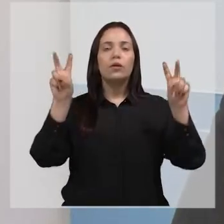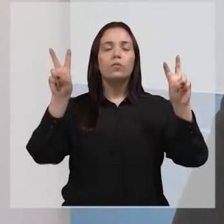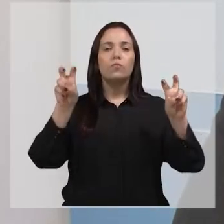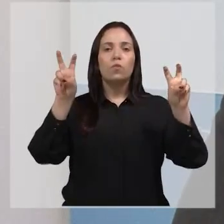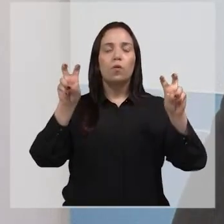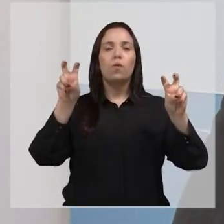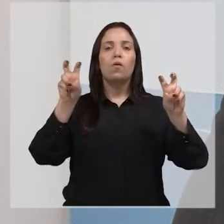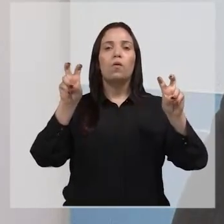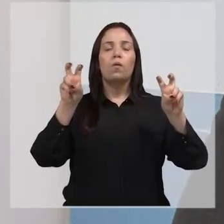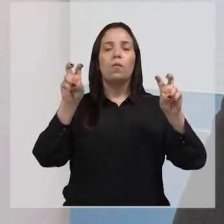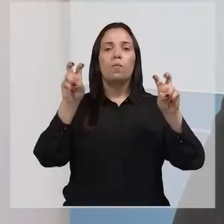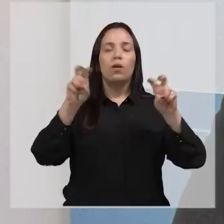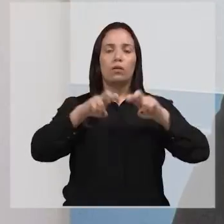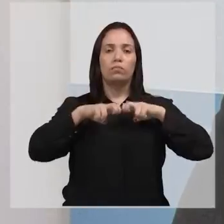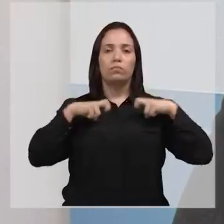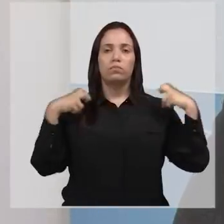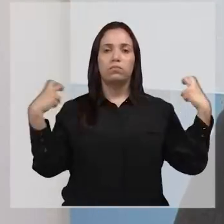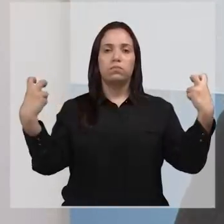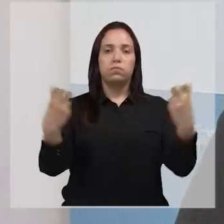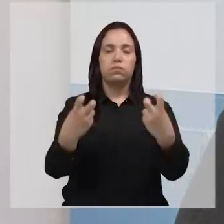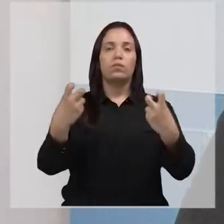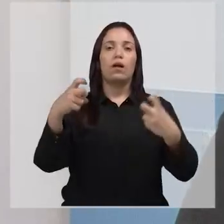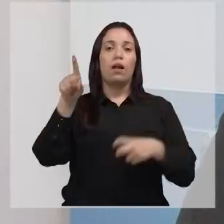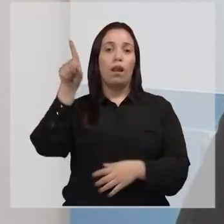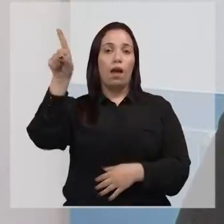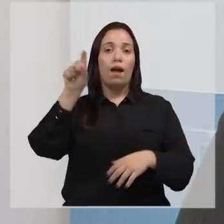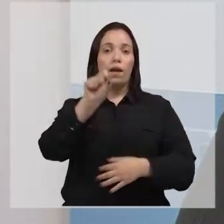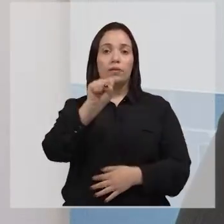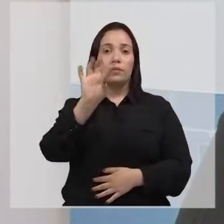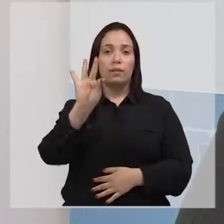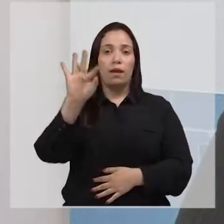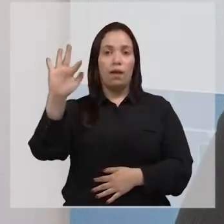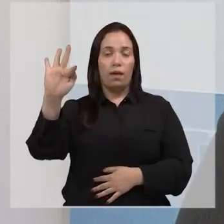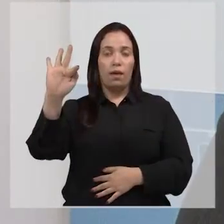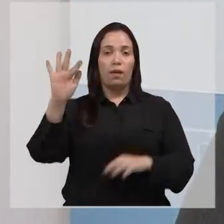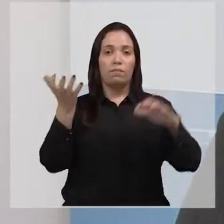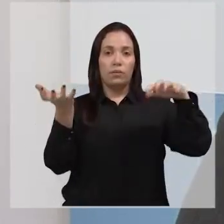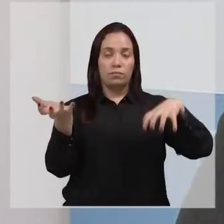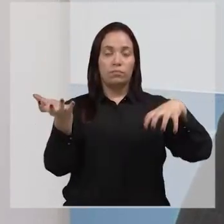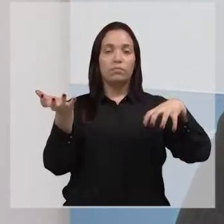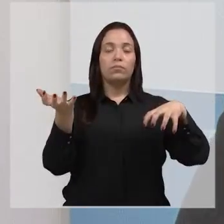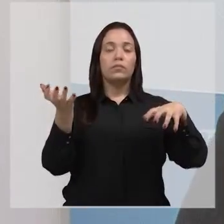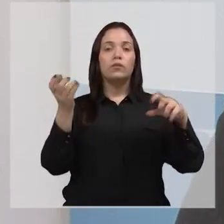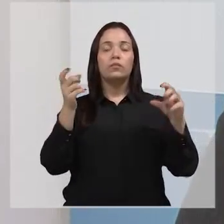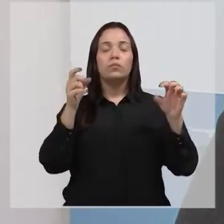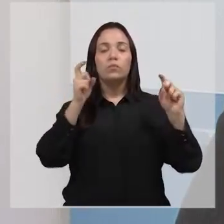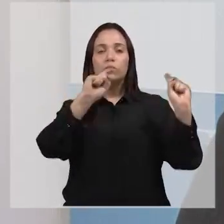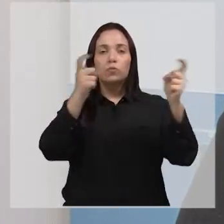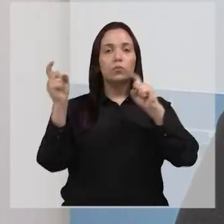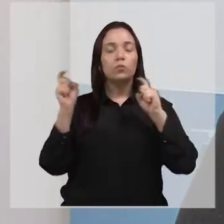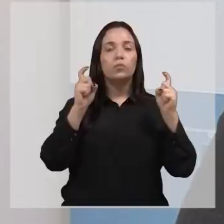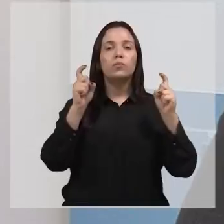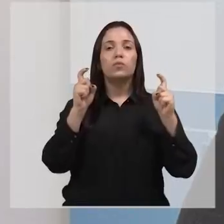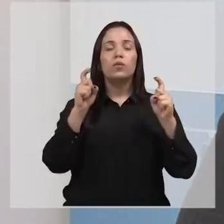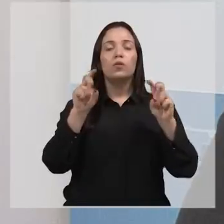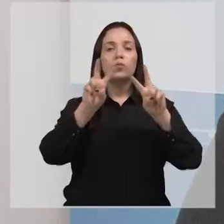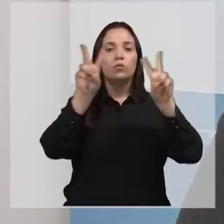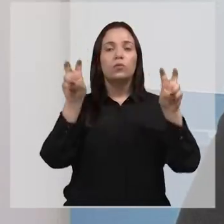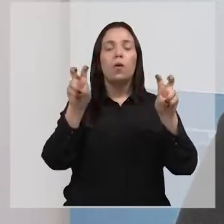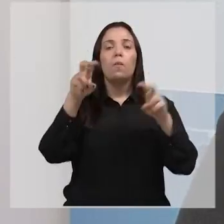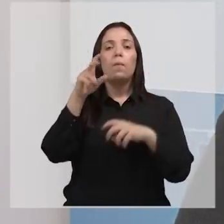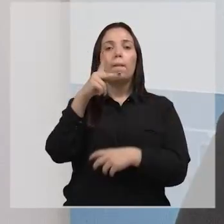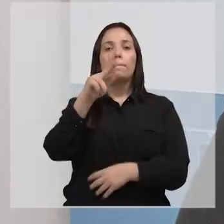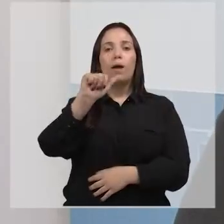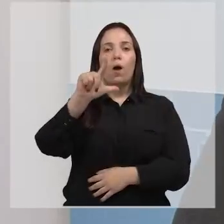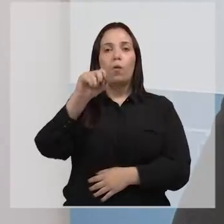sessões do Supremo Tribunal Federal, que julgou um possível habeas corpus que não tinha direito do Paulo Maluf, e está